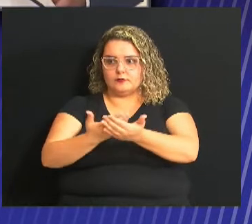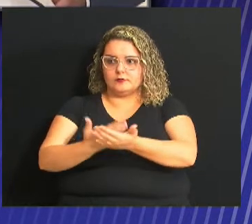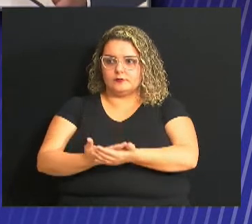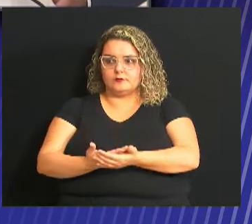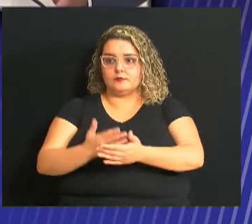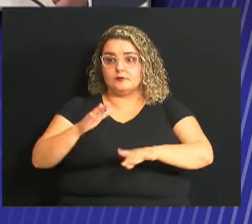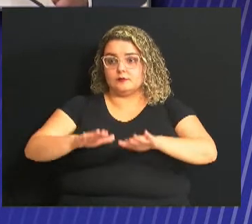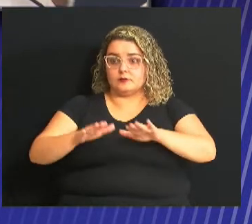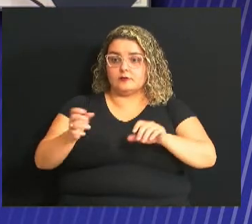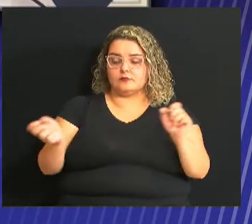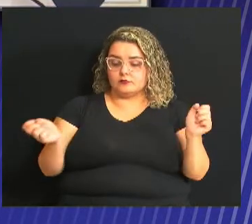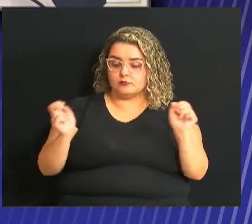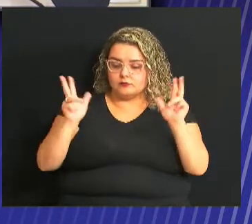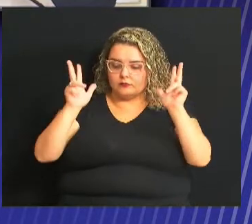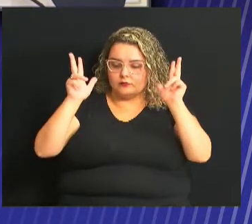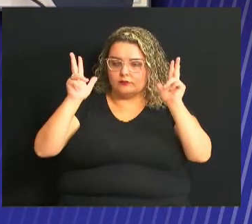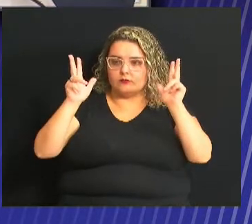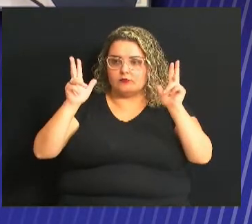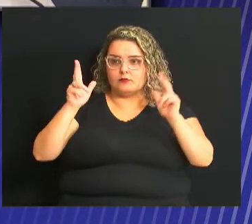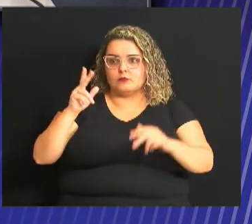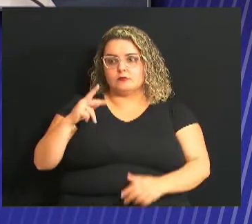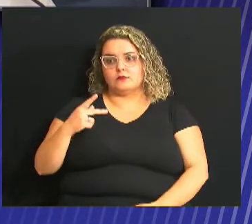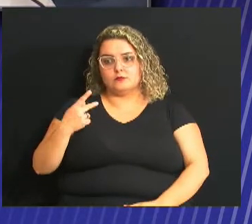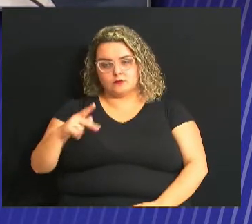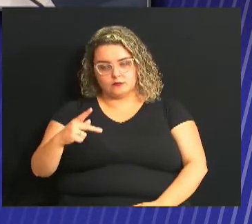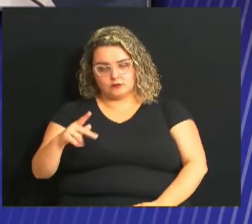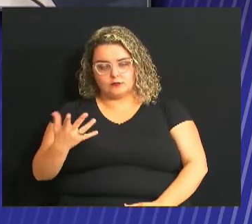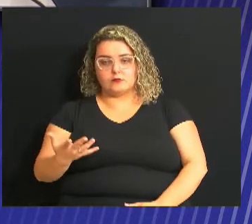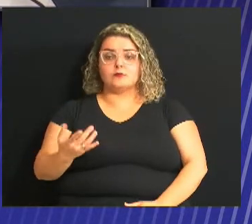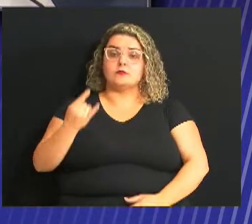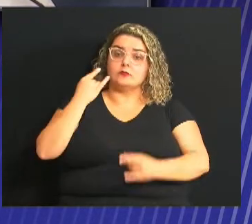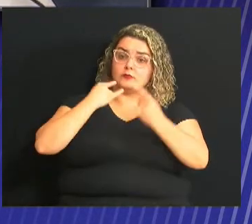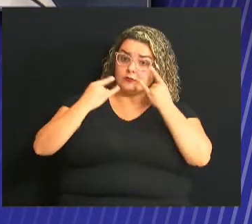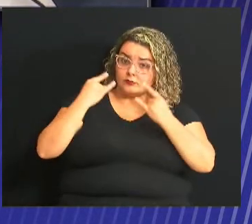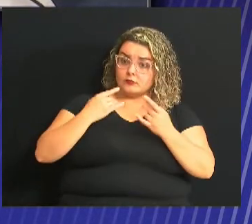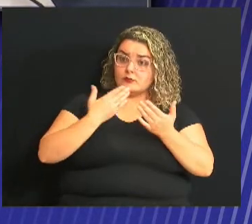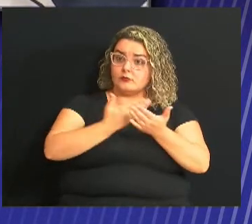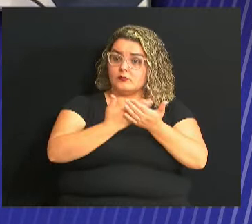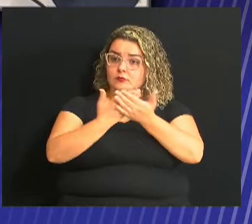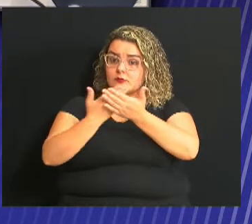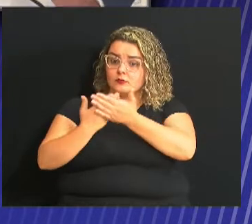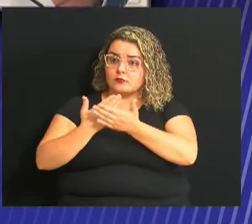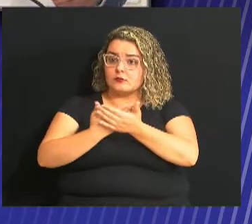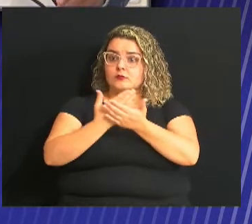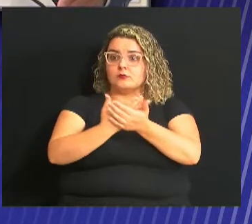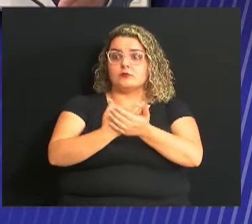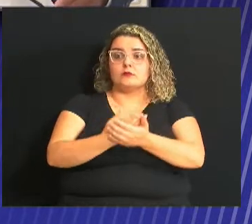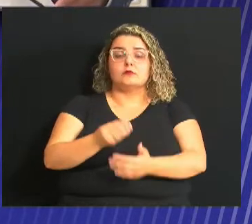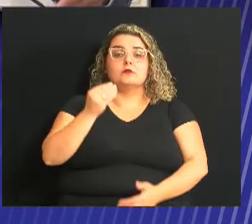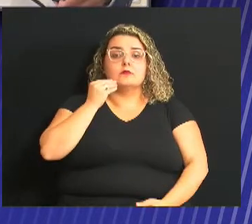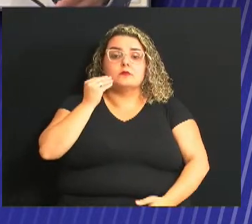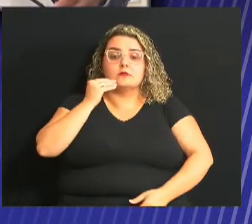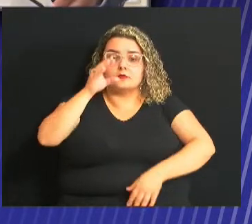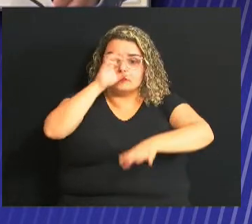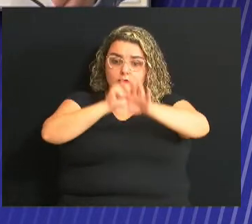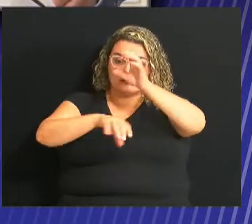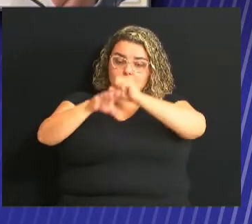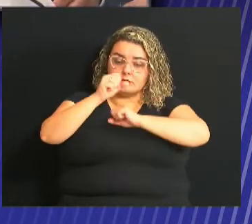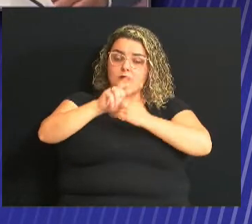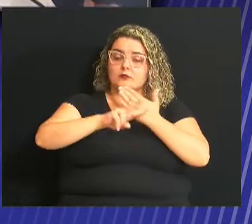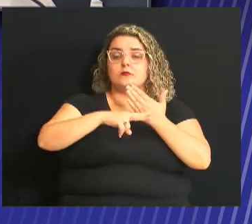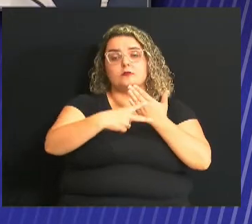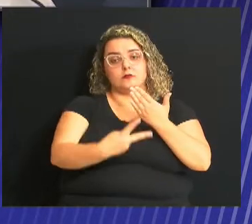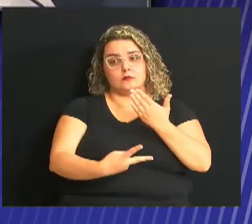tenha despertado, segundo ele, o seu interesse em estudar, em tentar aprender e,